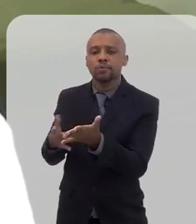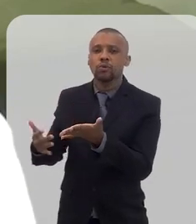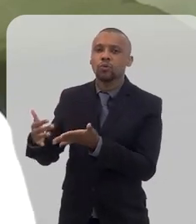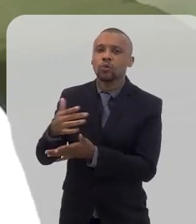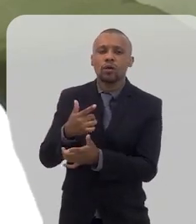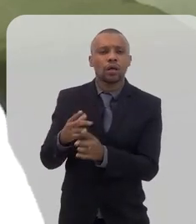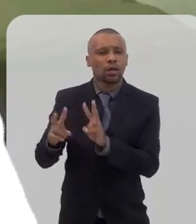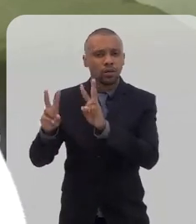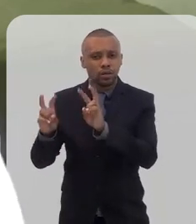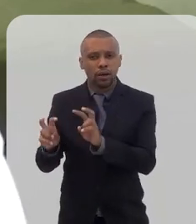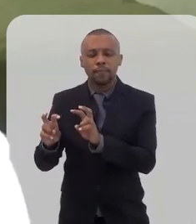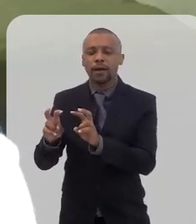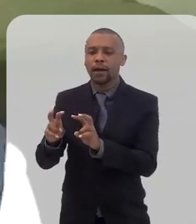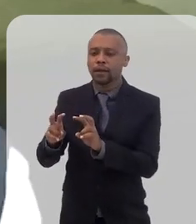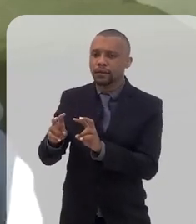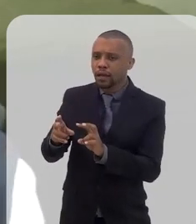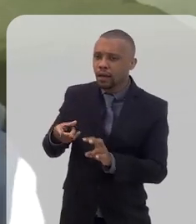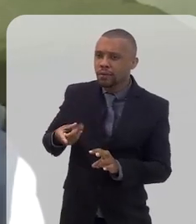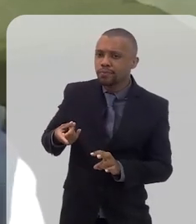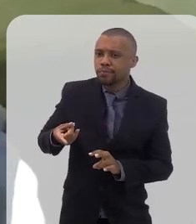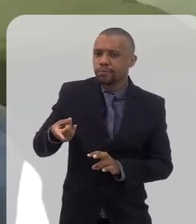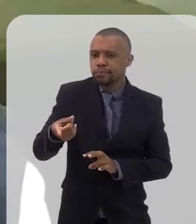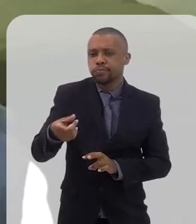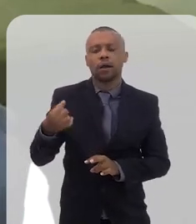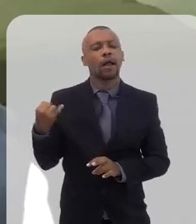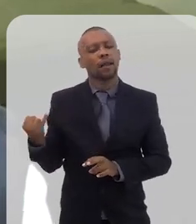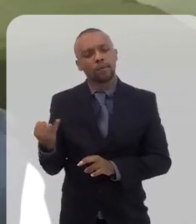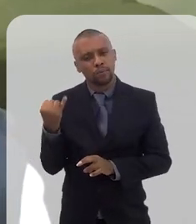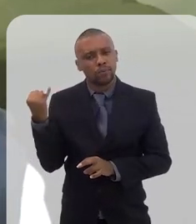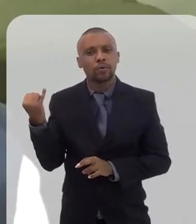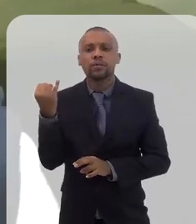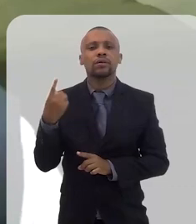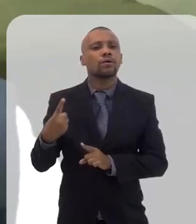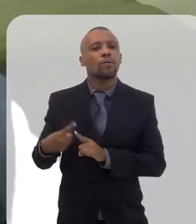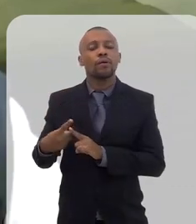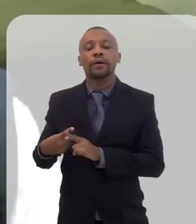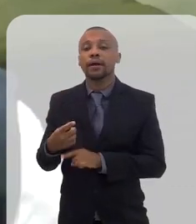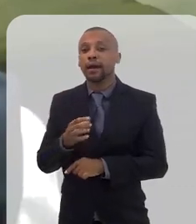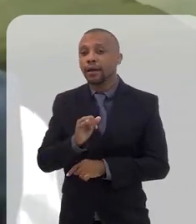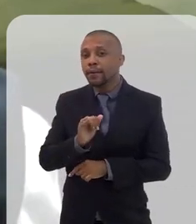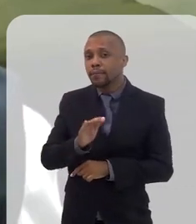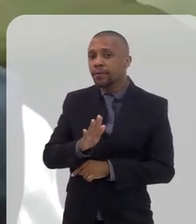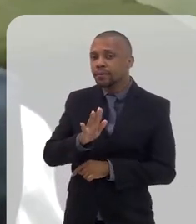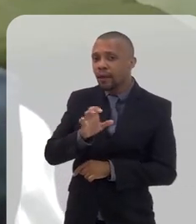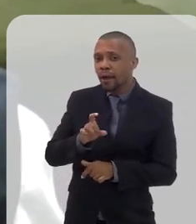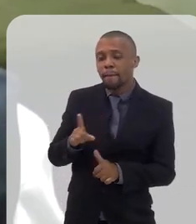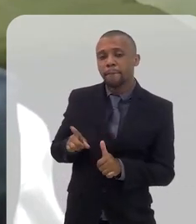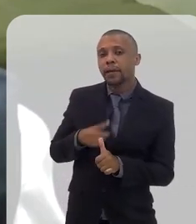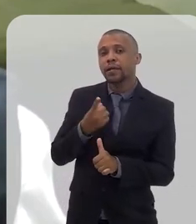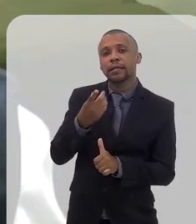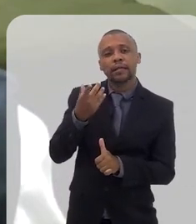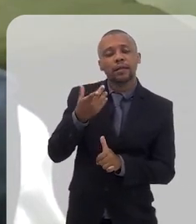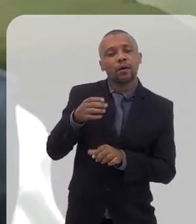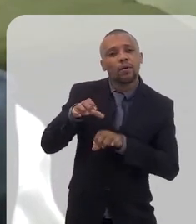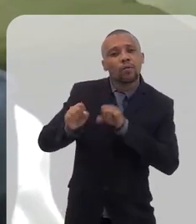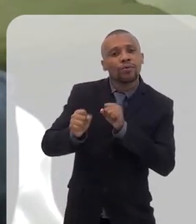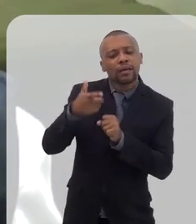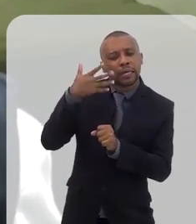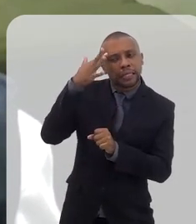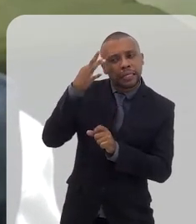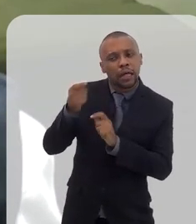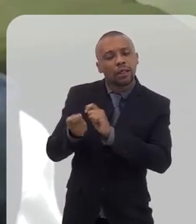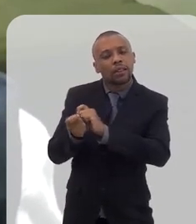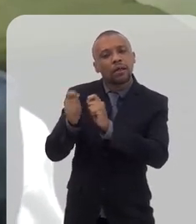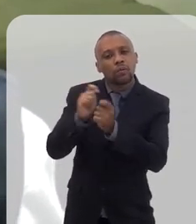Então, a questão da sustentabilidade ela é muito importante, porque, primeiro, o IBGE busca atender e harmonizar